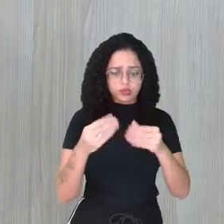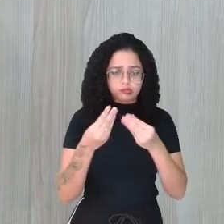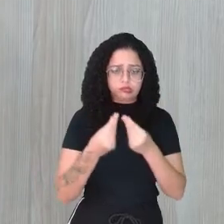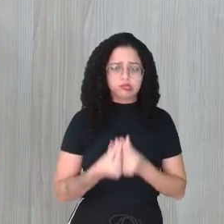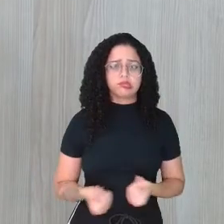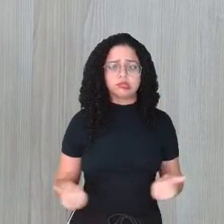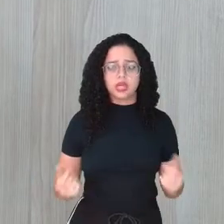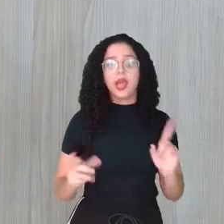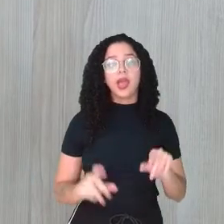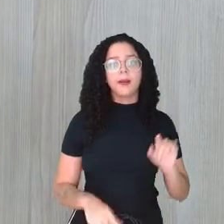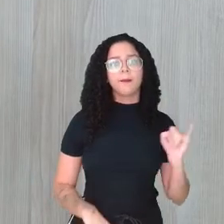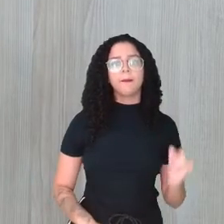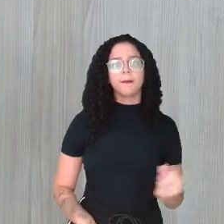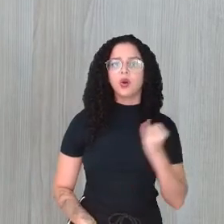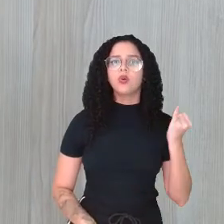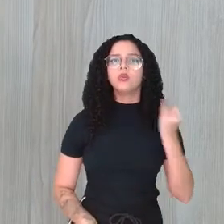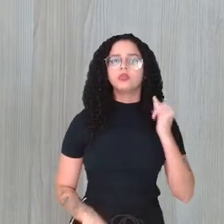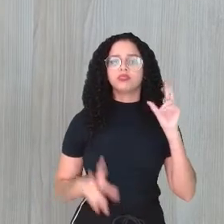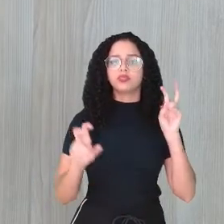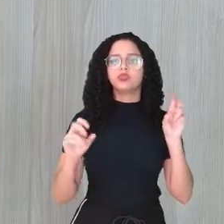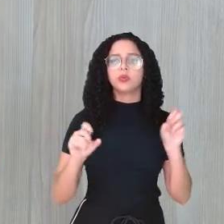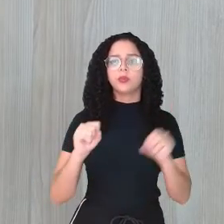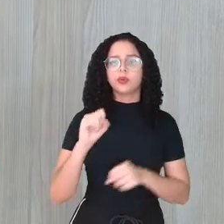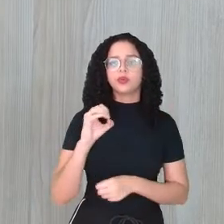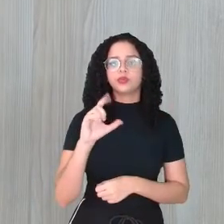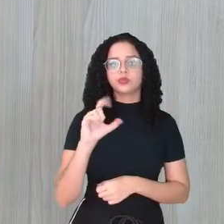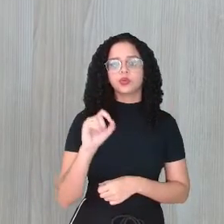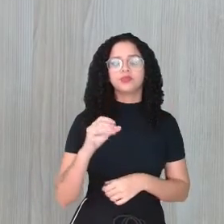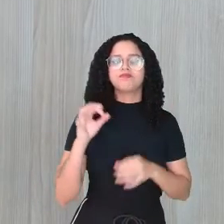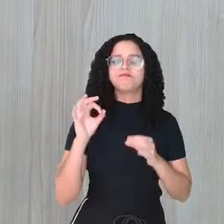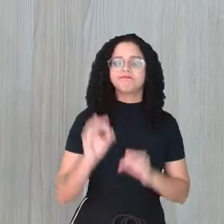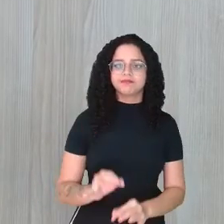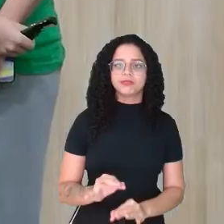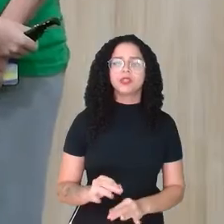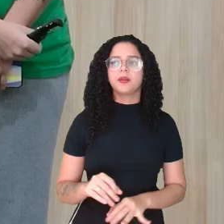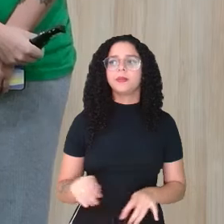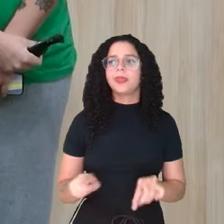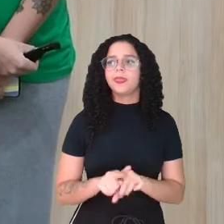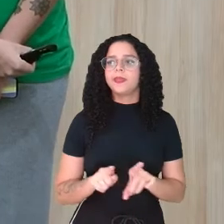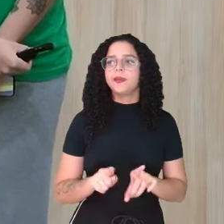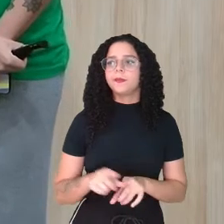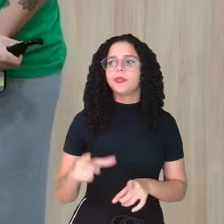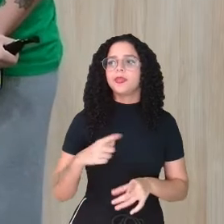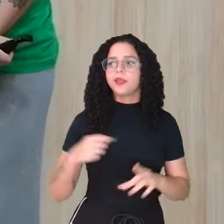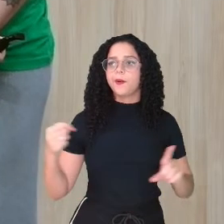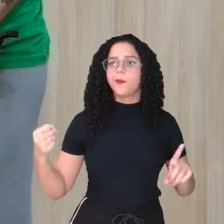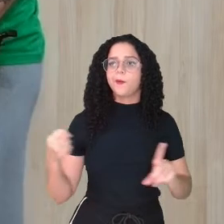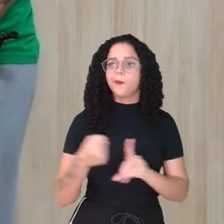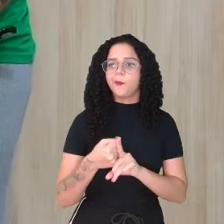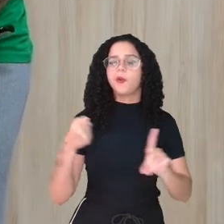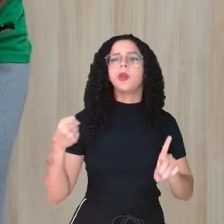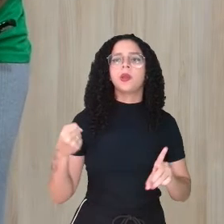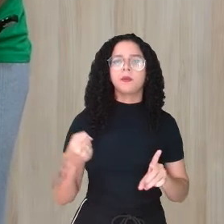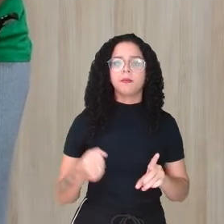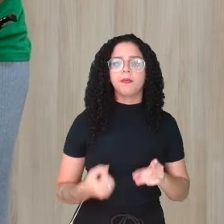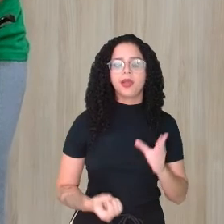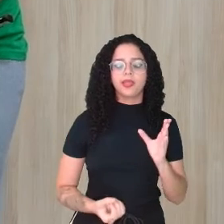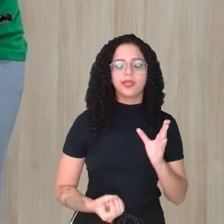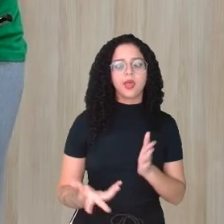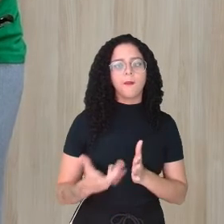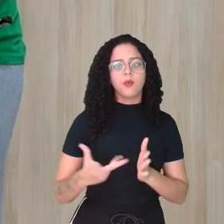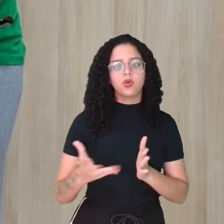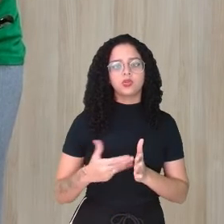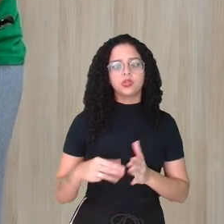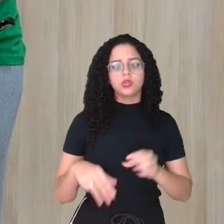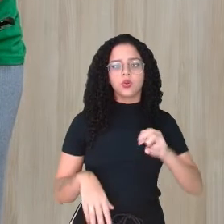é importante essa questão do solo aí, viu? Exatamente. E aí também traz um impacto, né, nessa produção aí